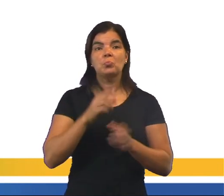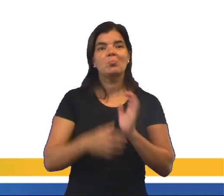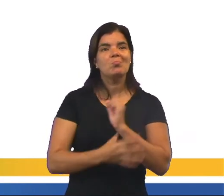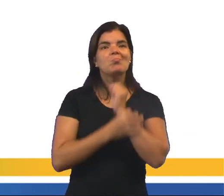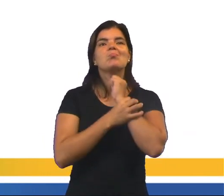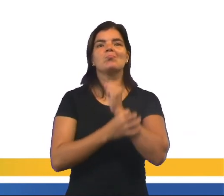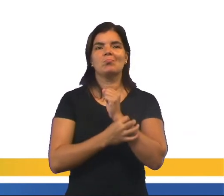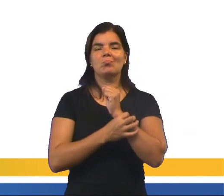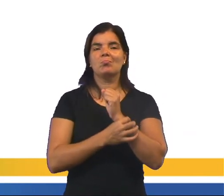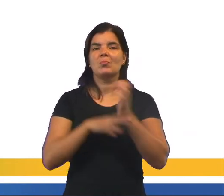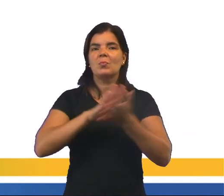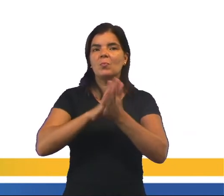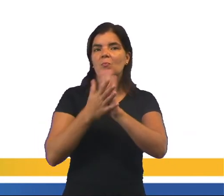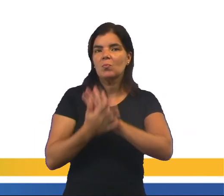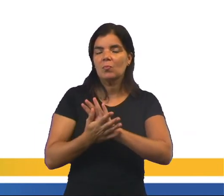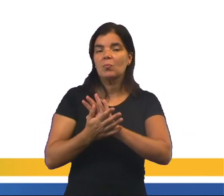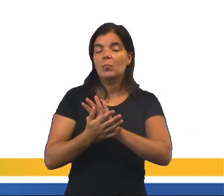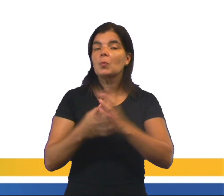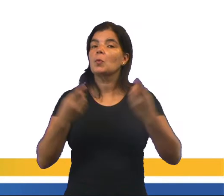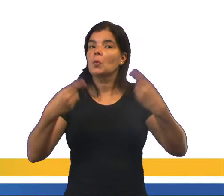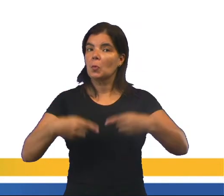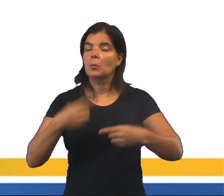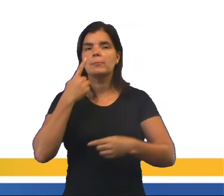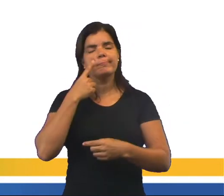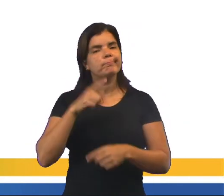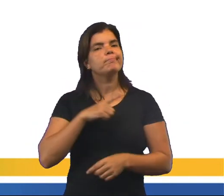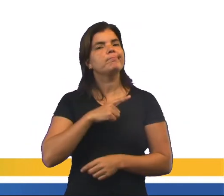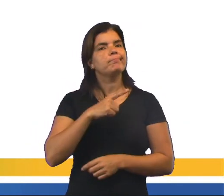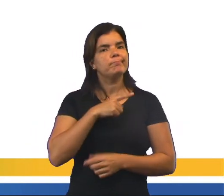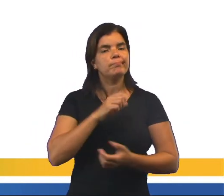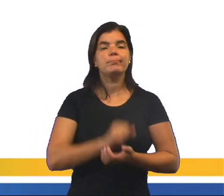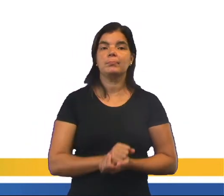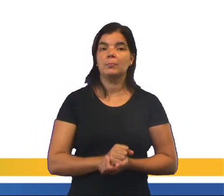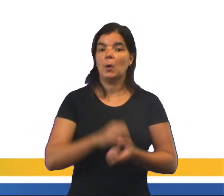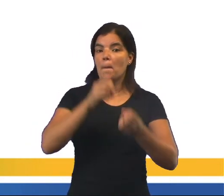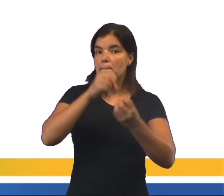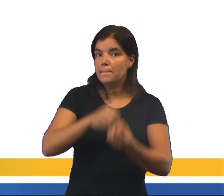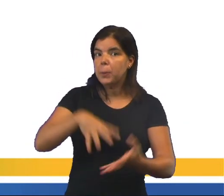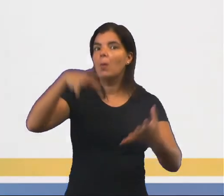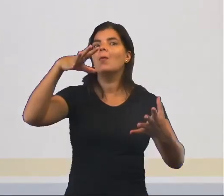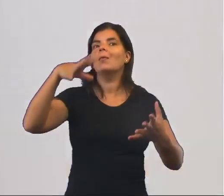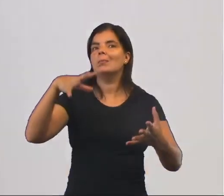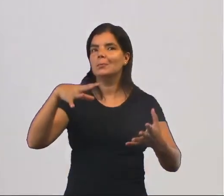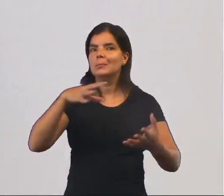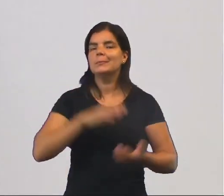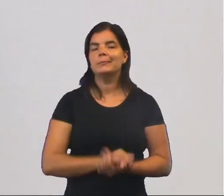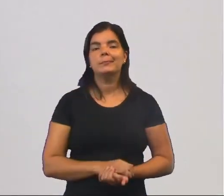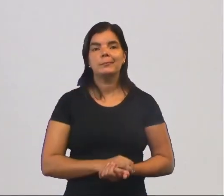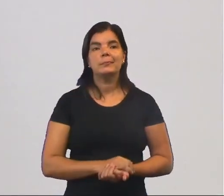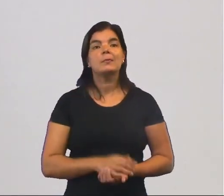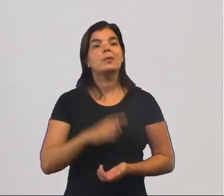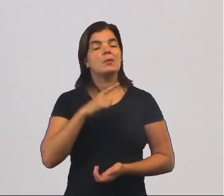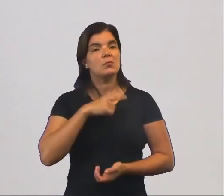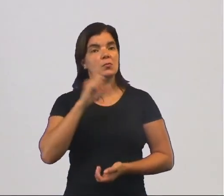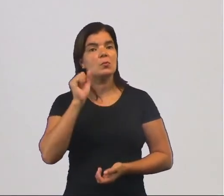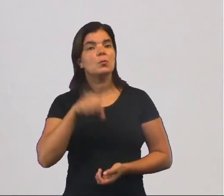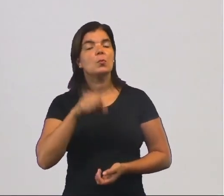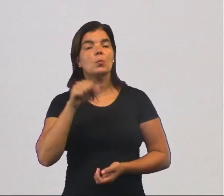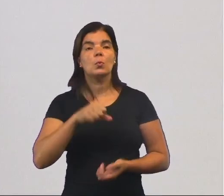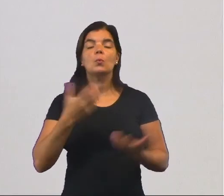para garantir a destruição do adversário? A gente viu que tinha a questão da bomba atômica, né, galera? Então, tinha